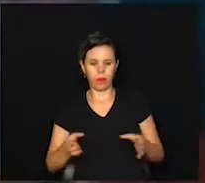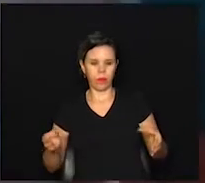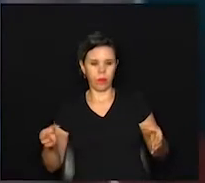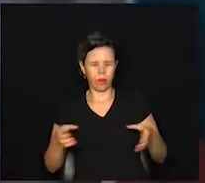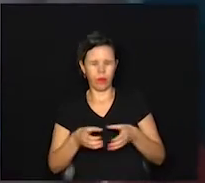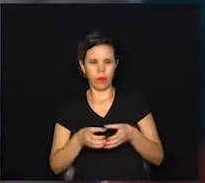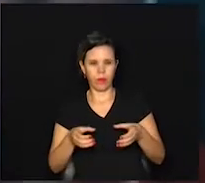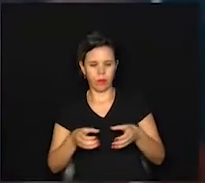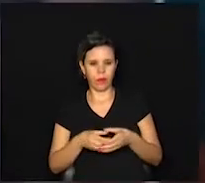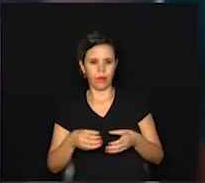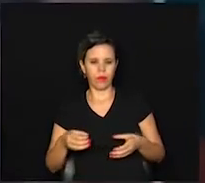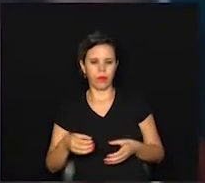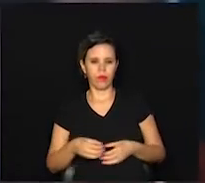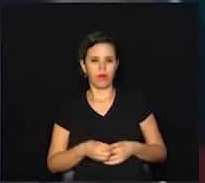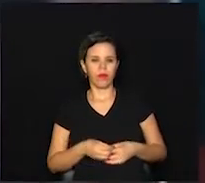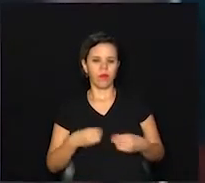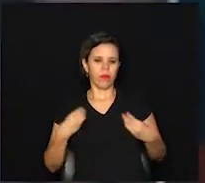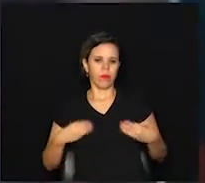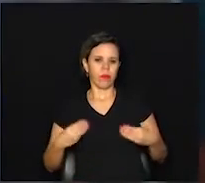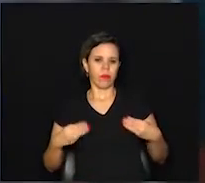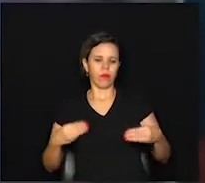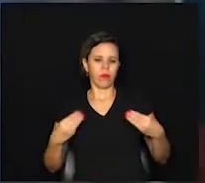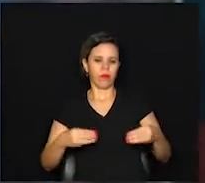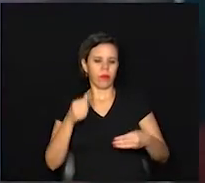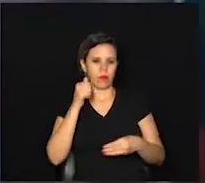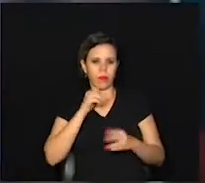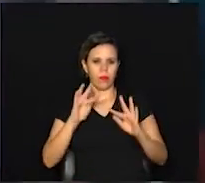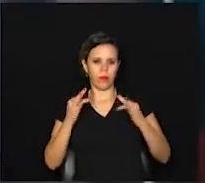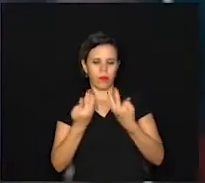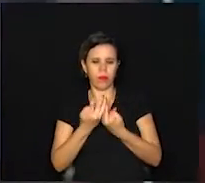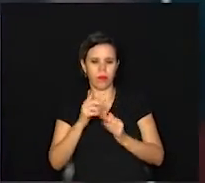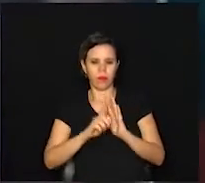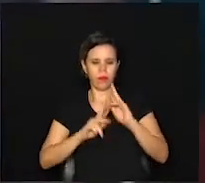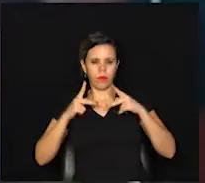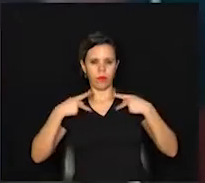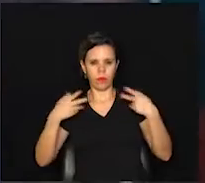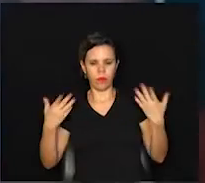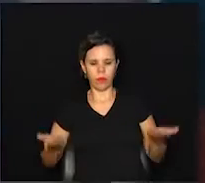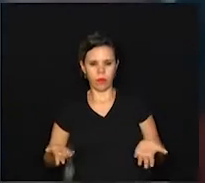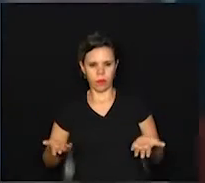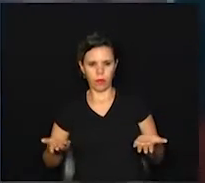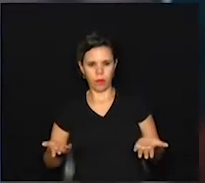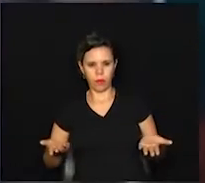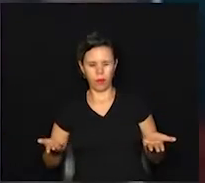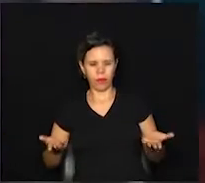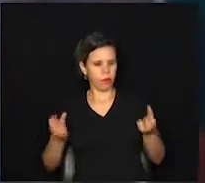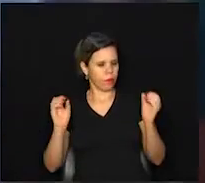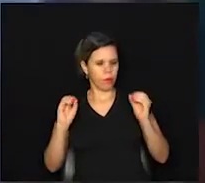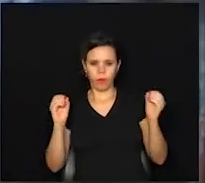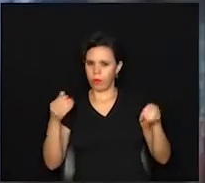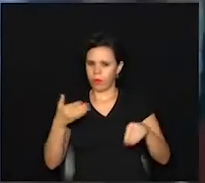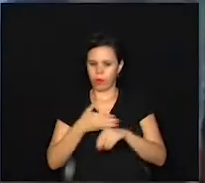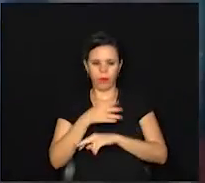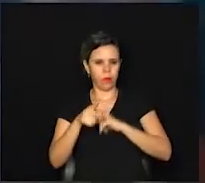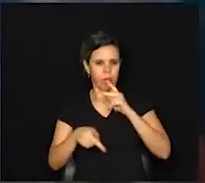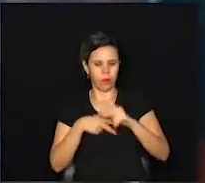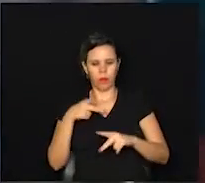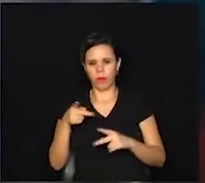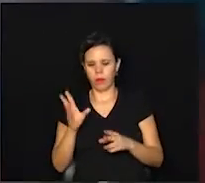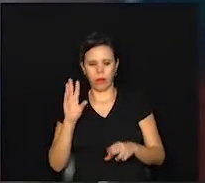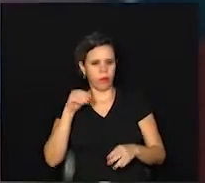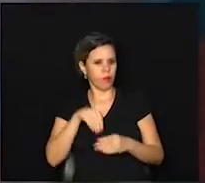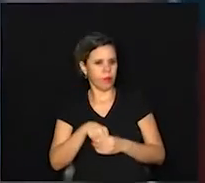no Ministério da Mulher, Família e Direitos Humanos, que sem nenhuma participação social, inclusive prevendo um